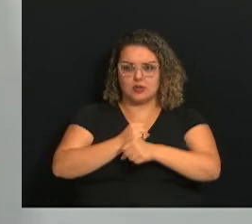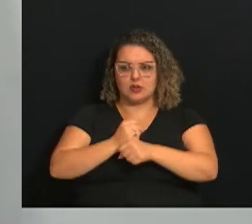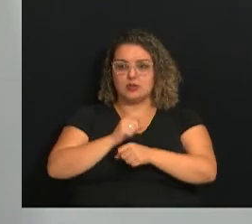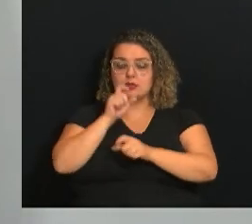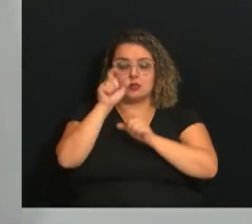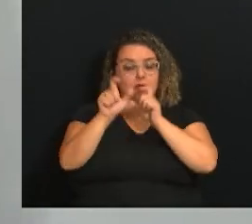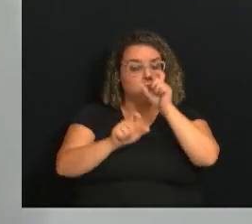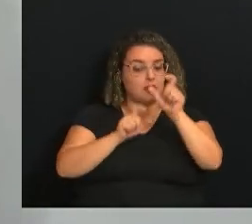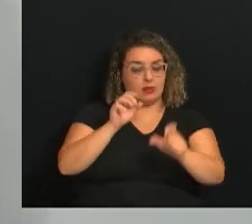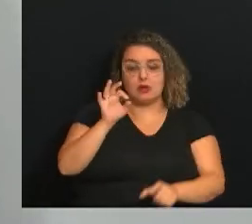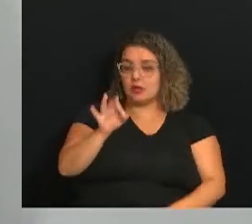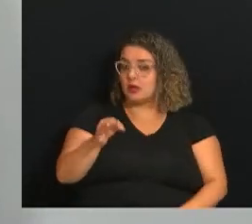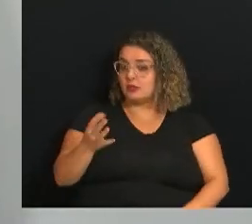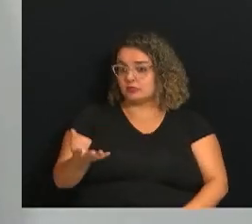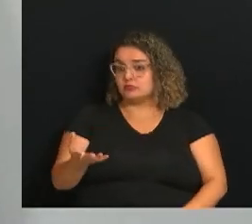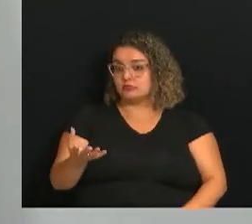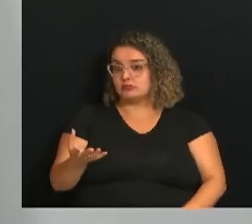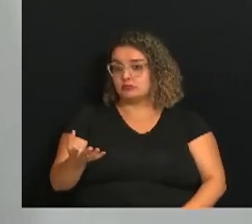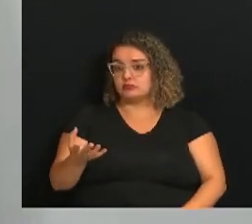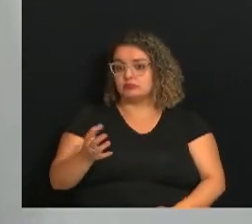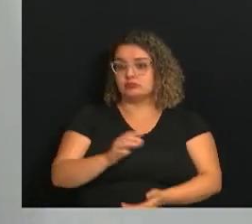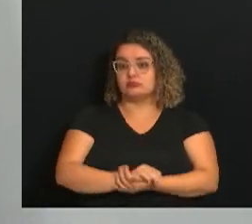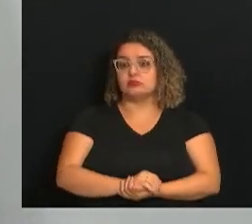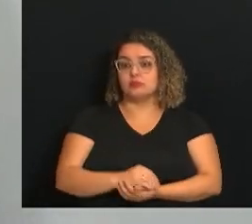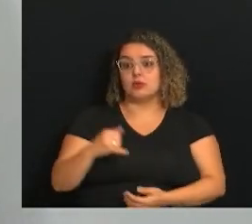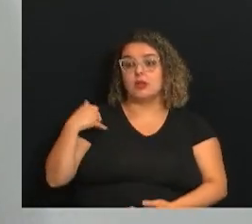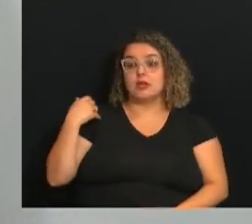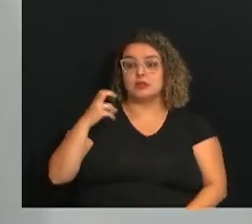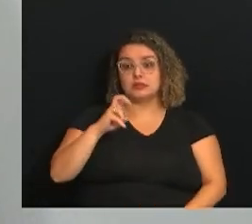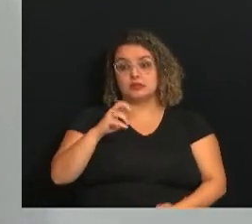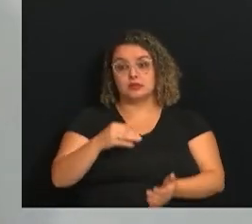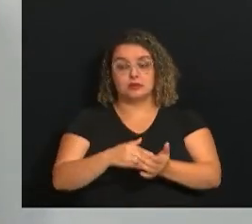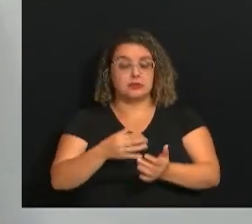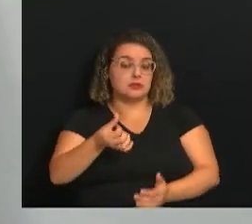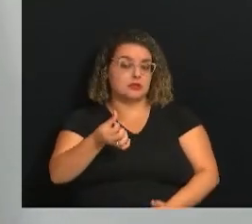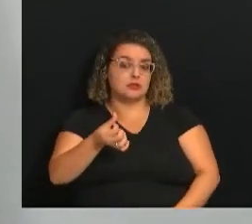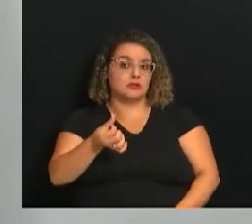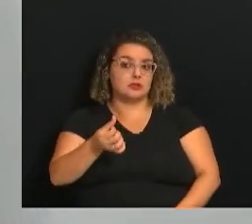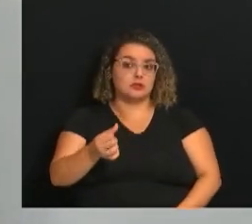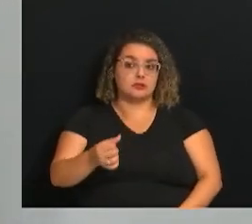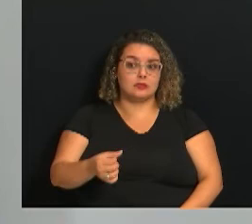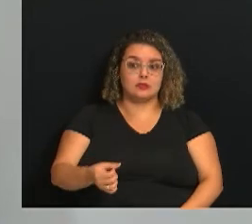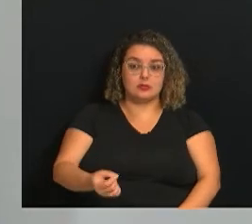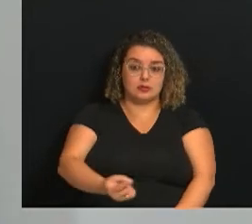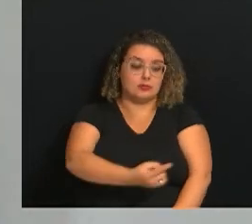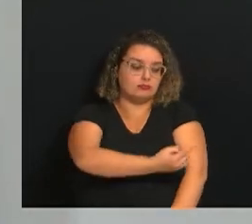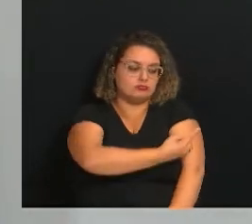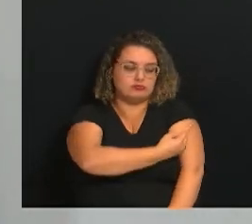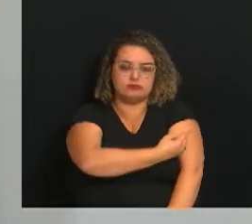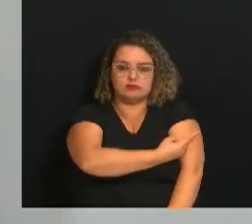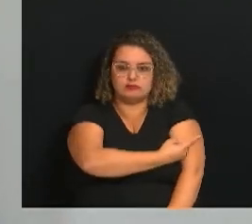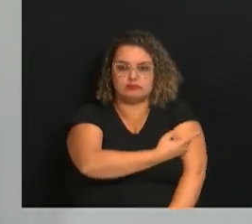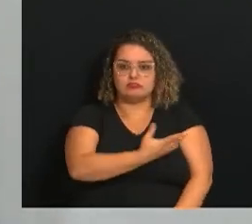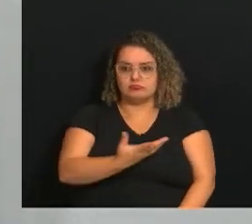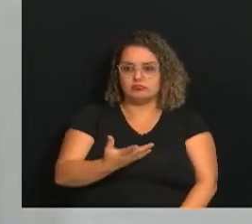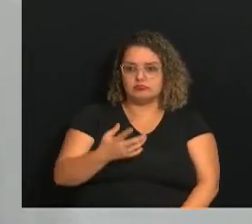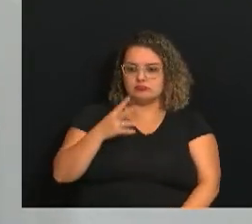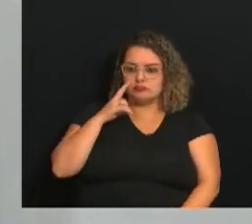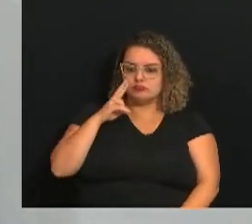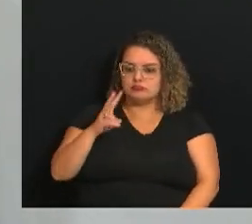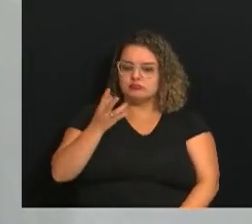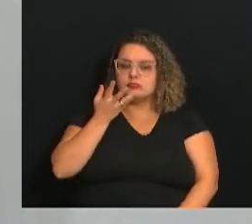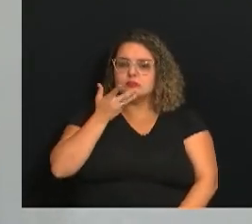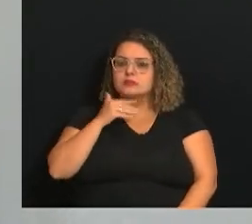né? Então, assim, com 5 a 6 anos, quando ele estava no primeiro ano, aonde que eu vi na escola que as crianças